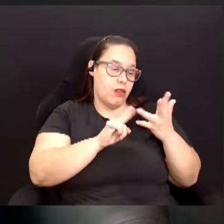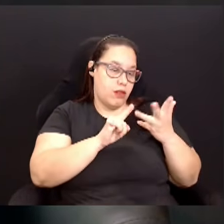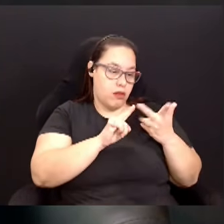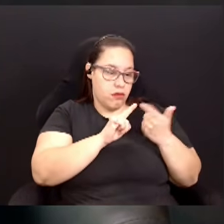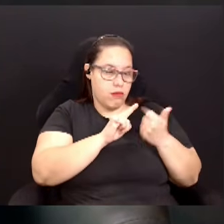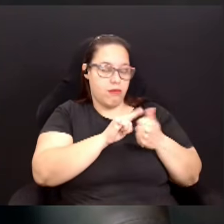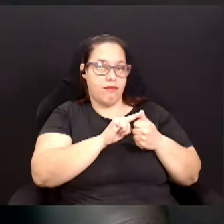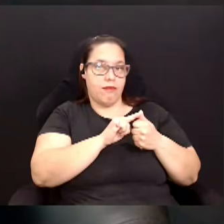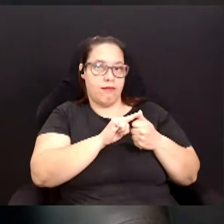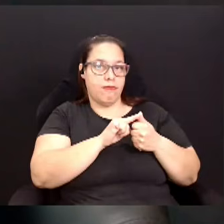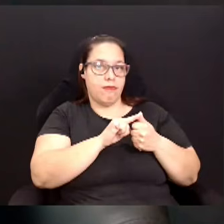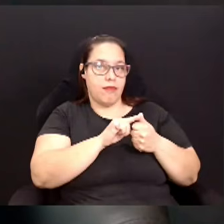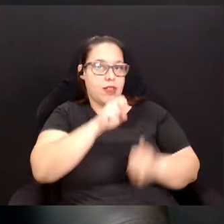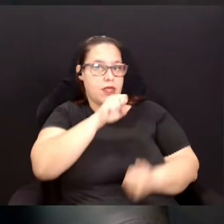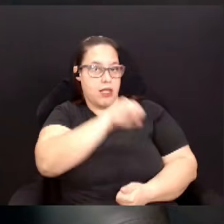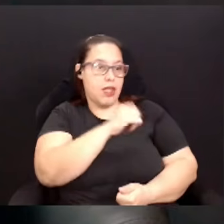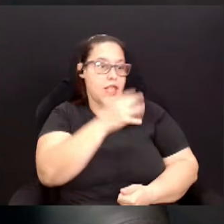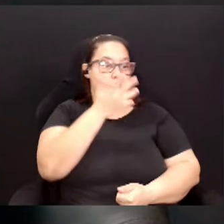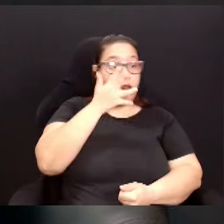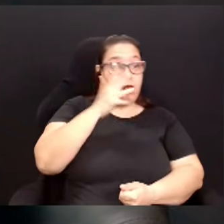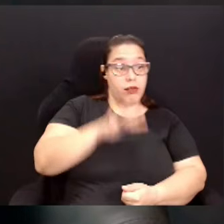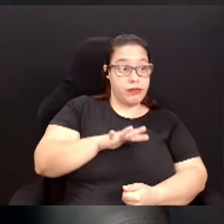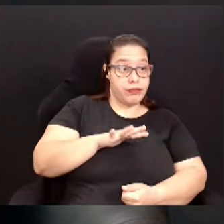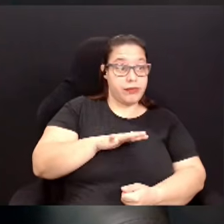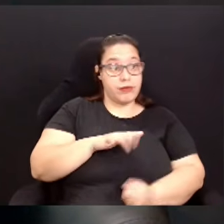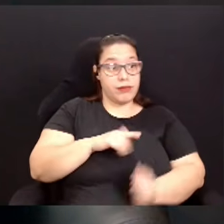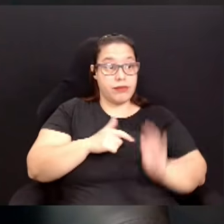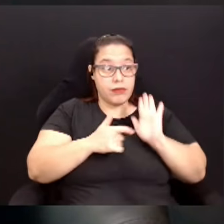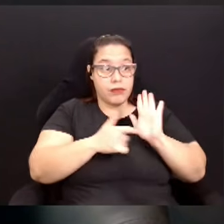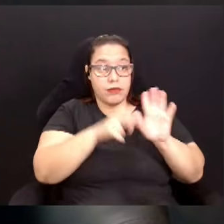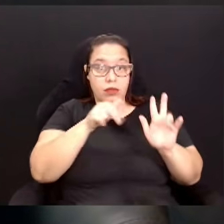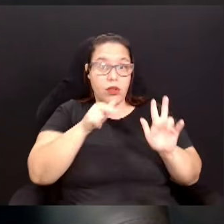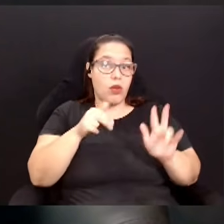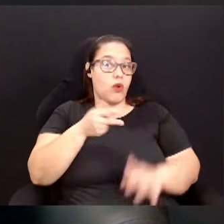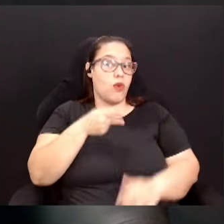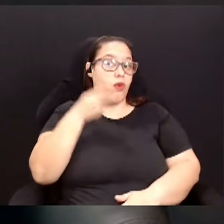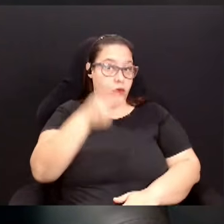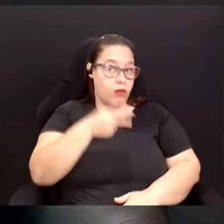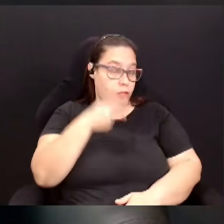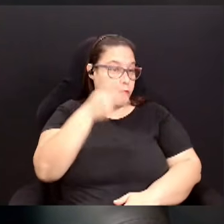aquela criança, né, lá atrás, nunca teve voz, nunca